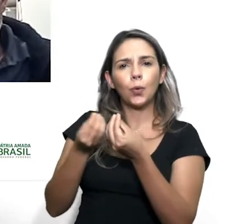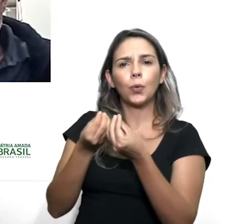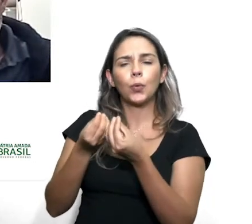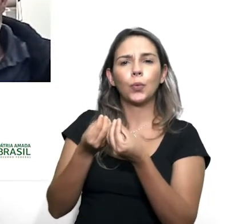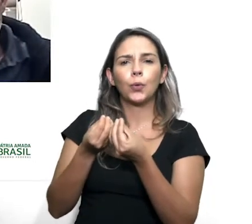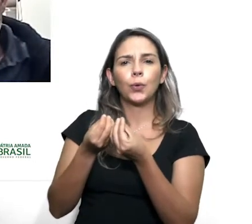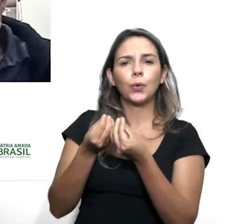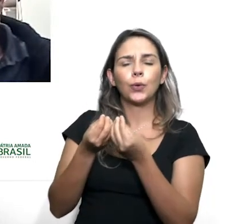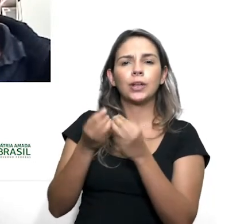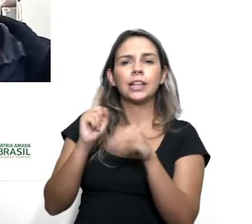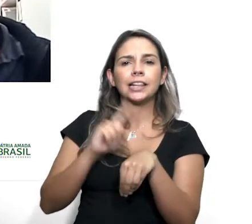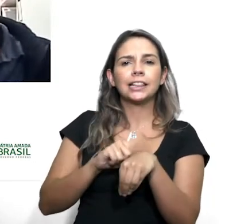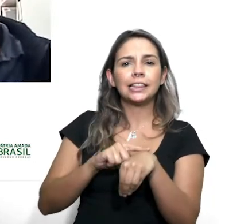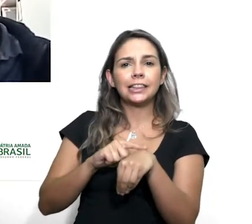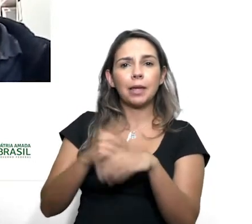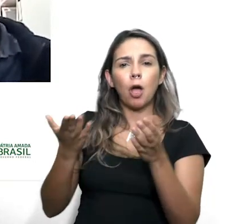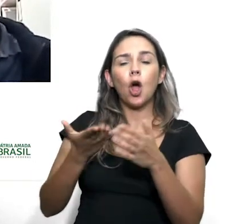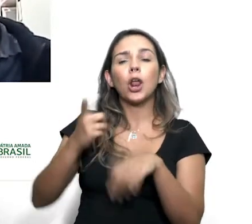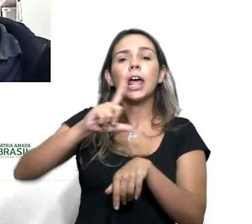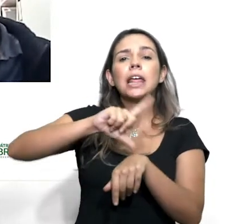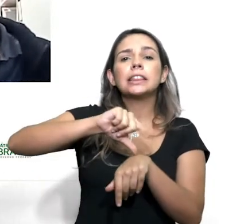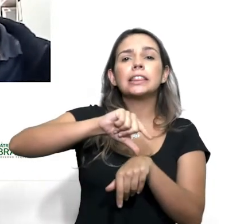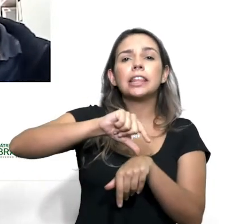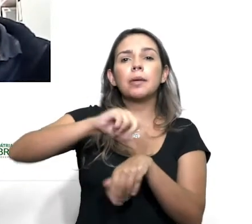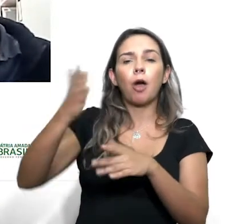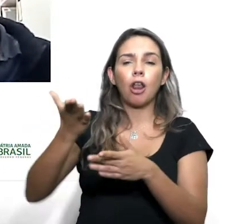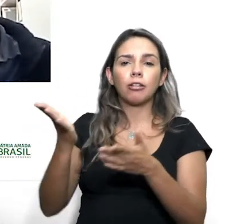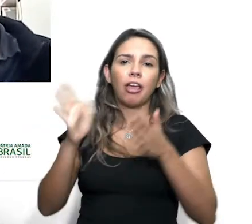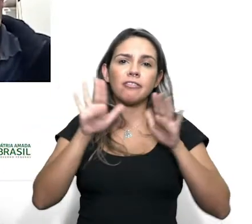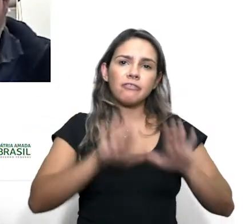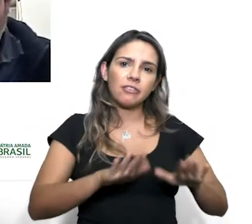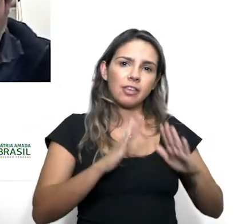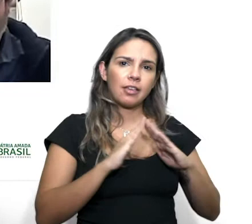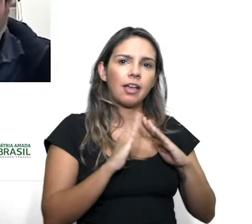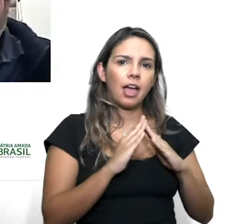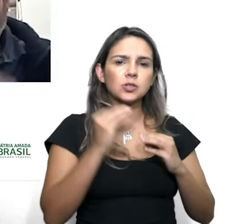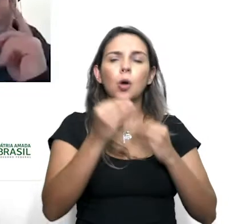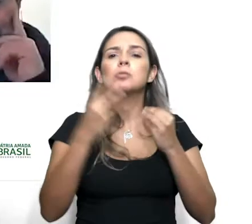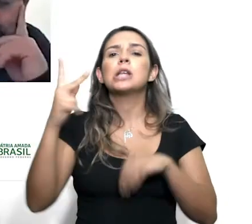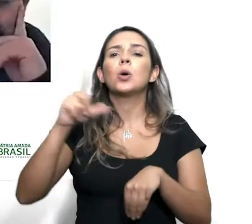o tempo para você no confinamento?